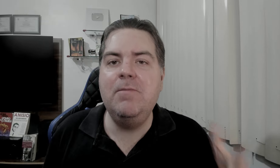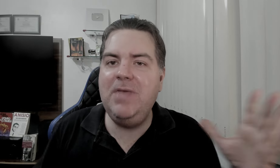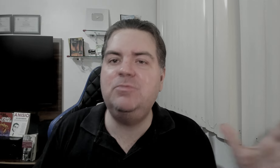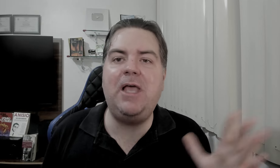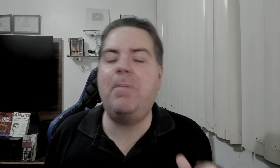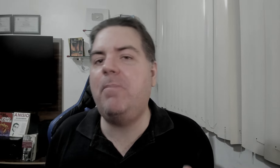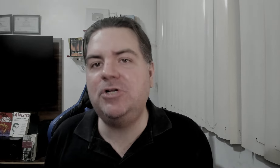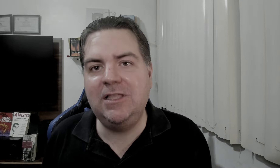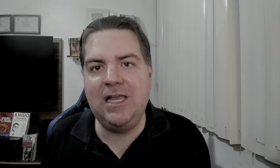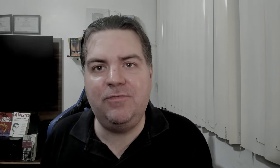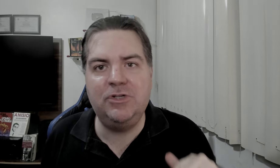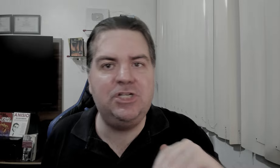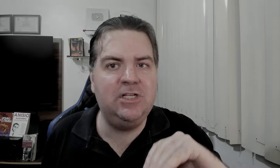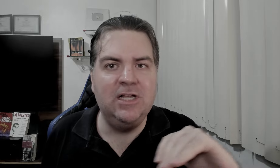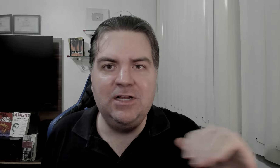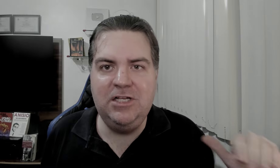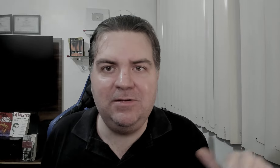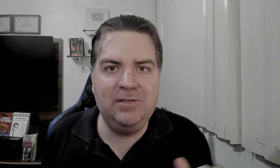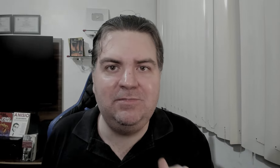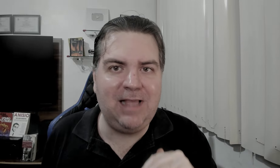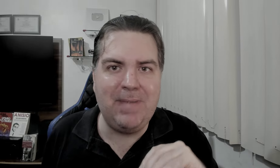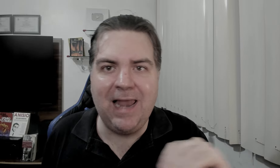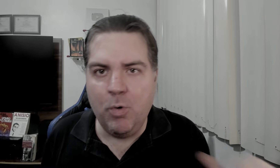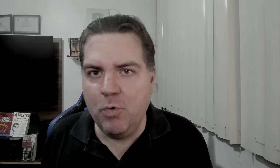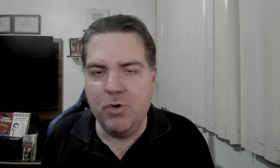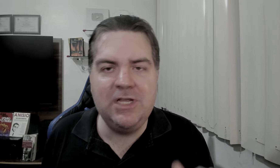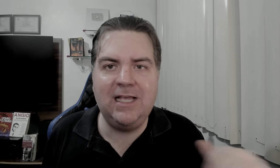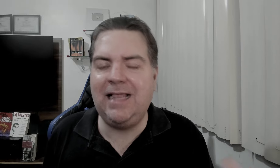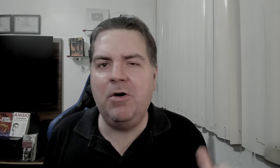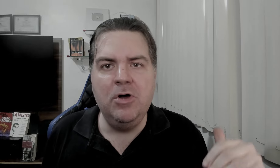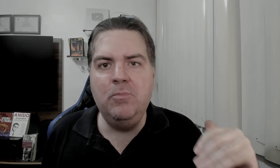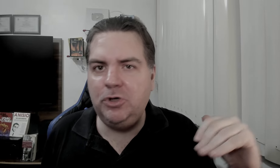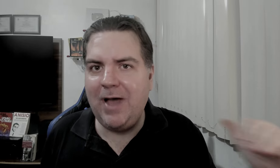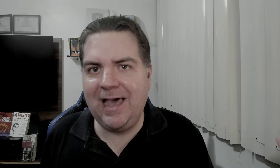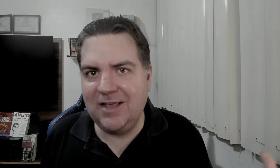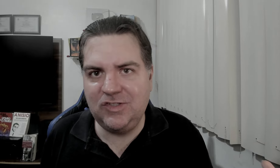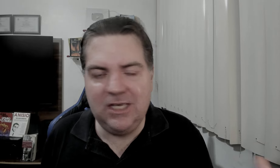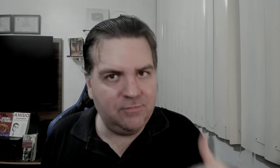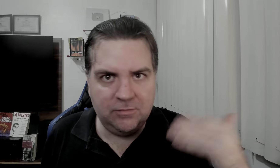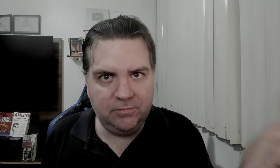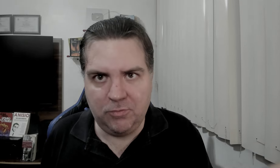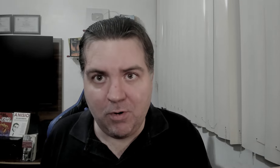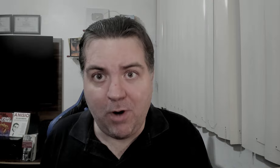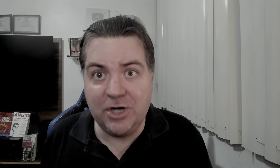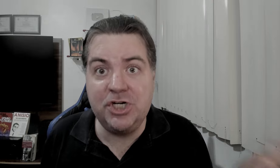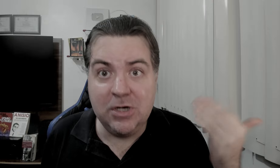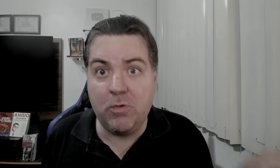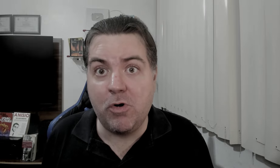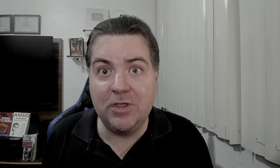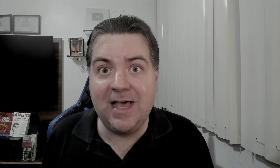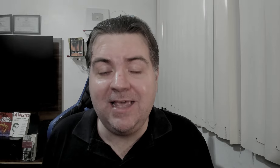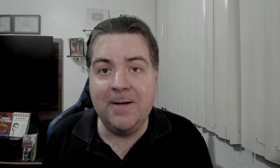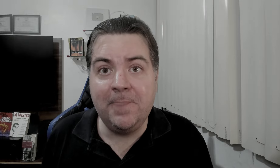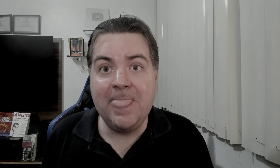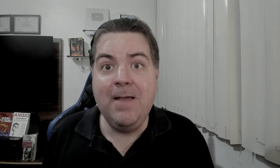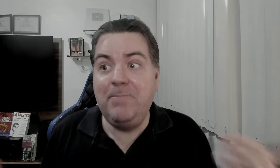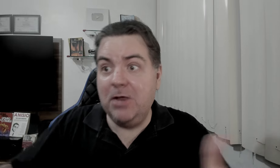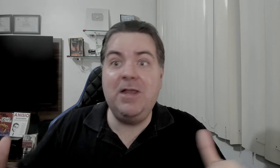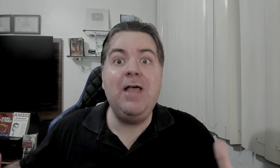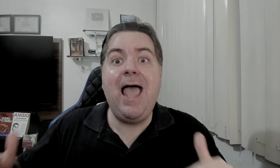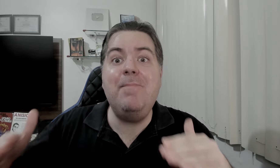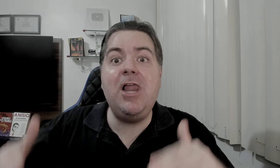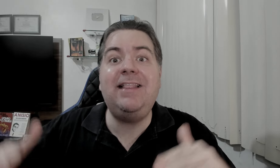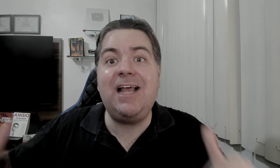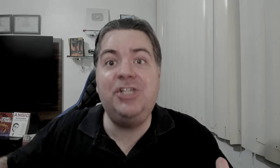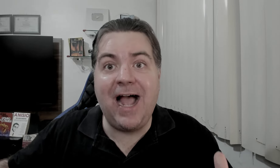dividendos, mesmo que a proposta dele fosse de tabela única e tal, muito regressivo, com a qual a gente não concordaria, pelo